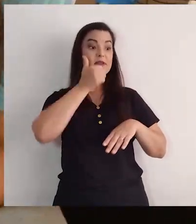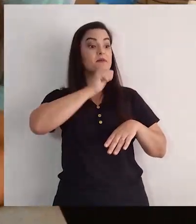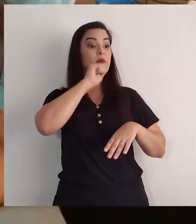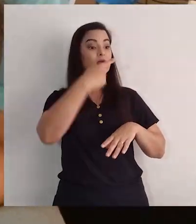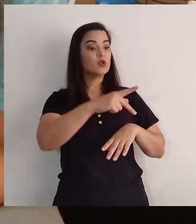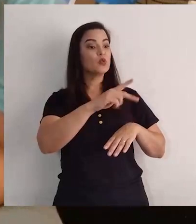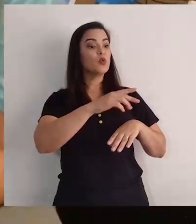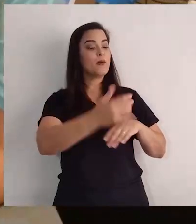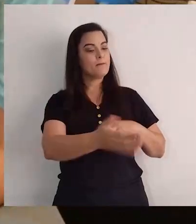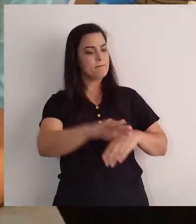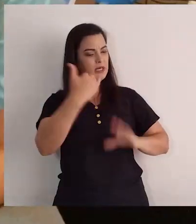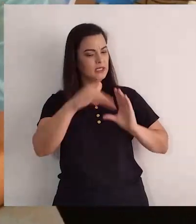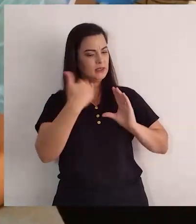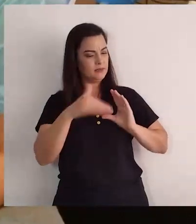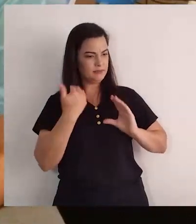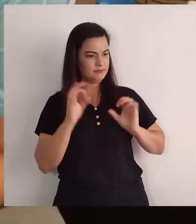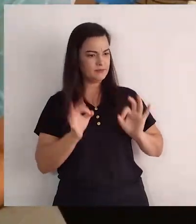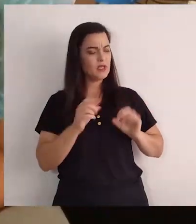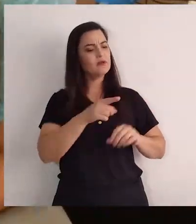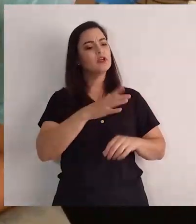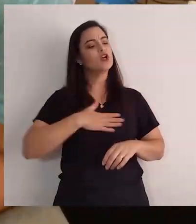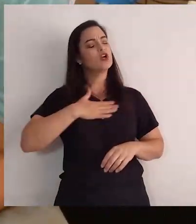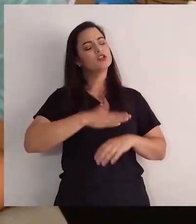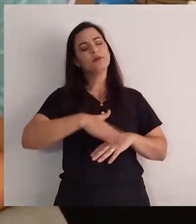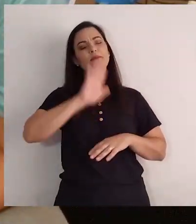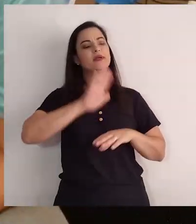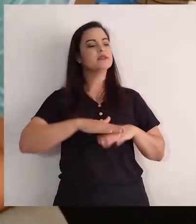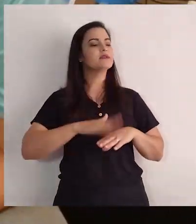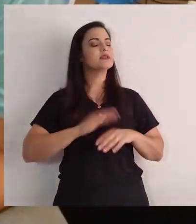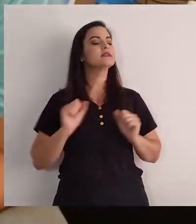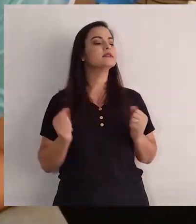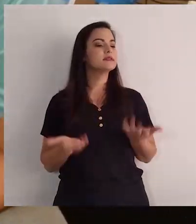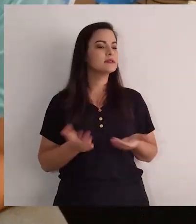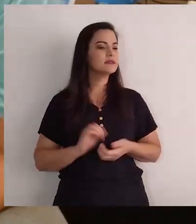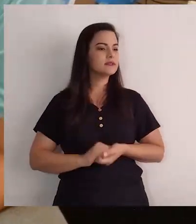você realiza. O que, que você mais gostou de fazer?